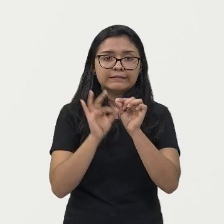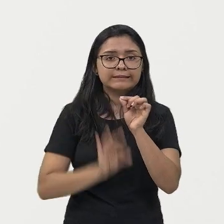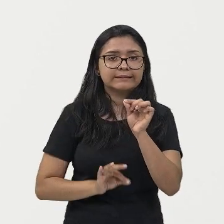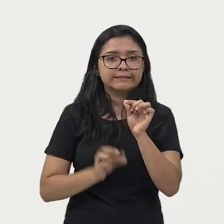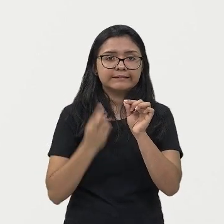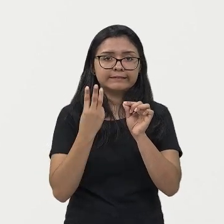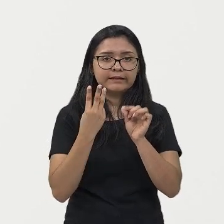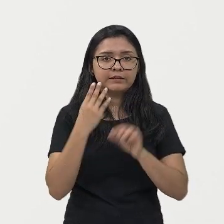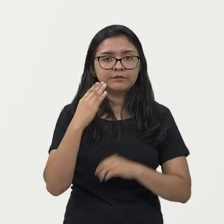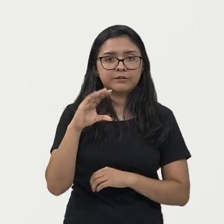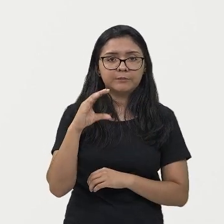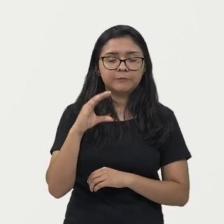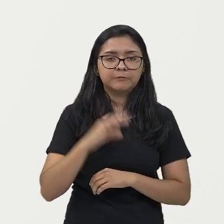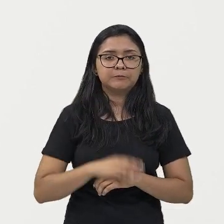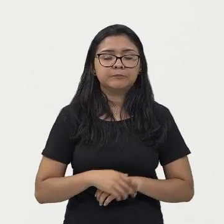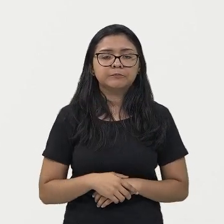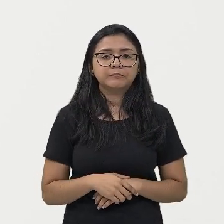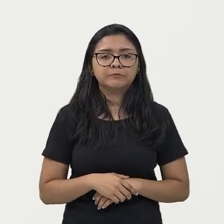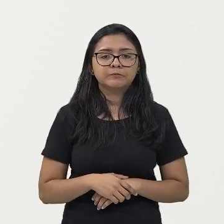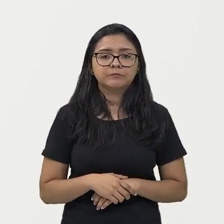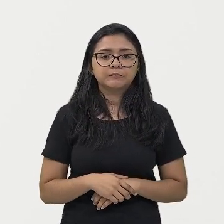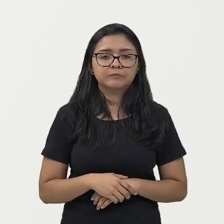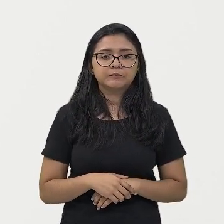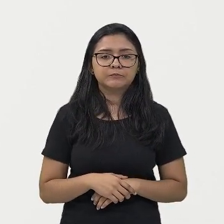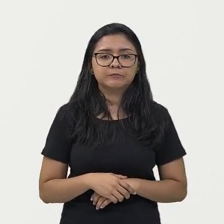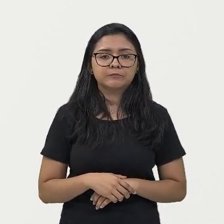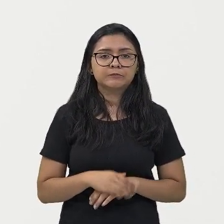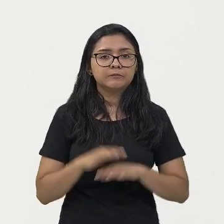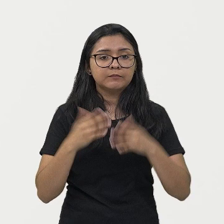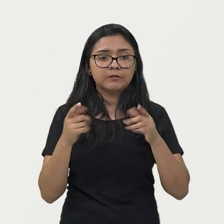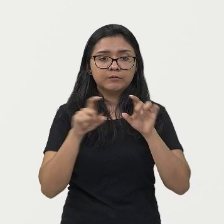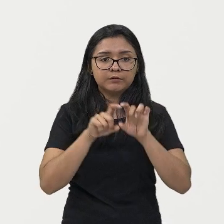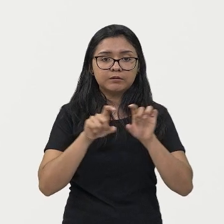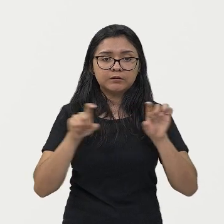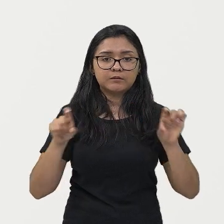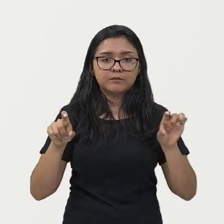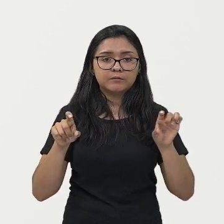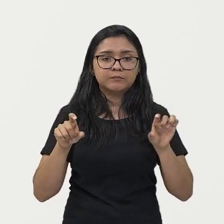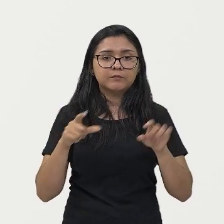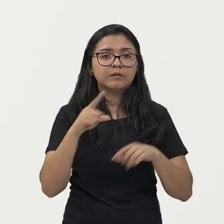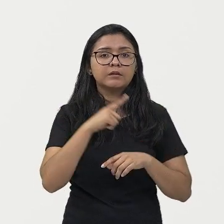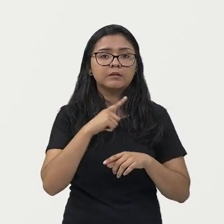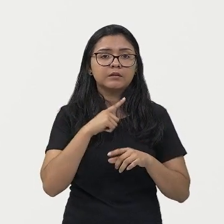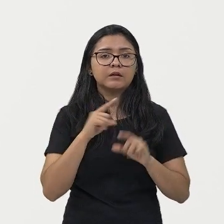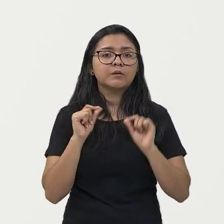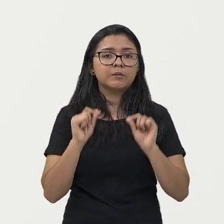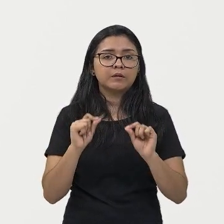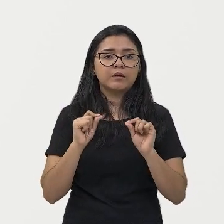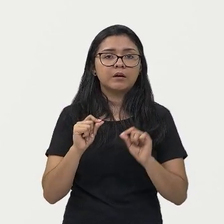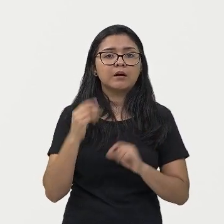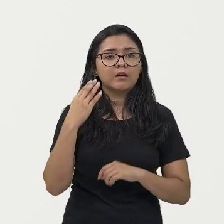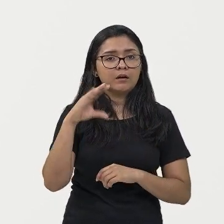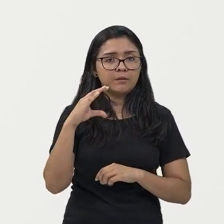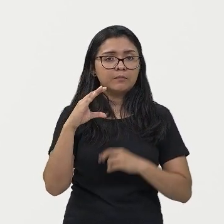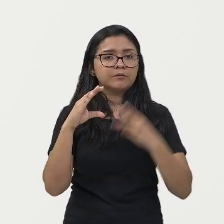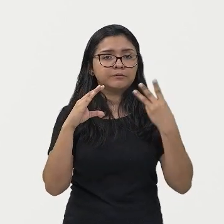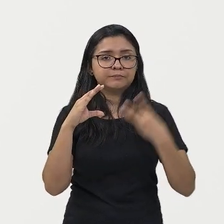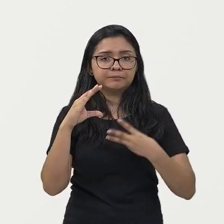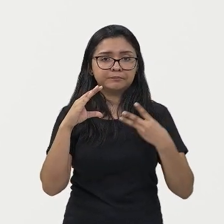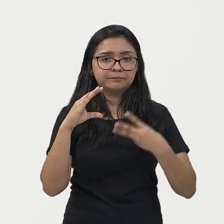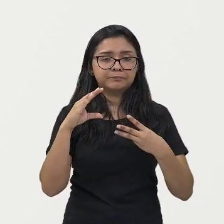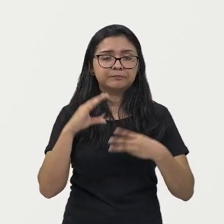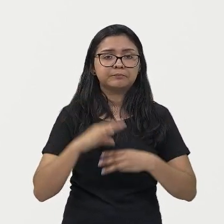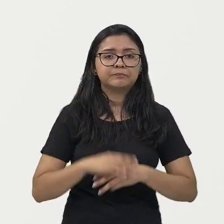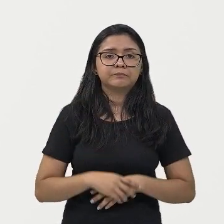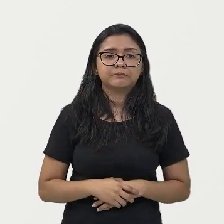de carbono. Então, nessa cadeia carbônica, eu tenho a presença de carbonos